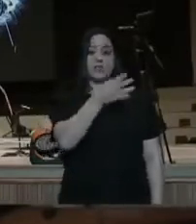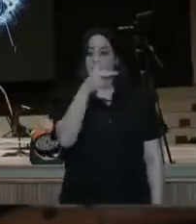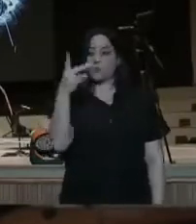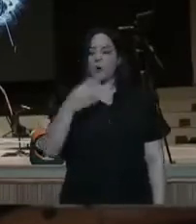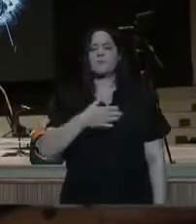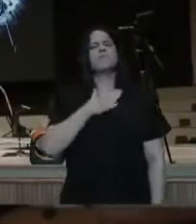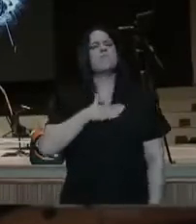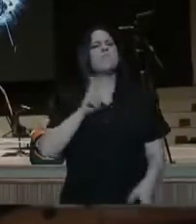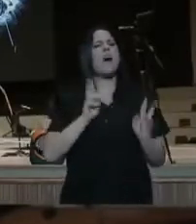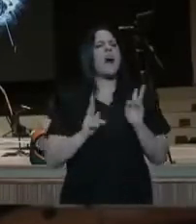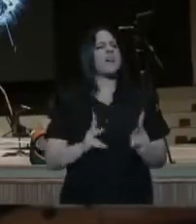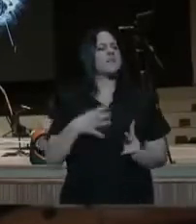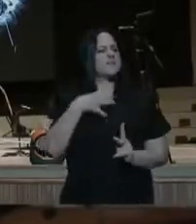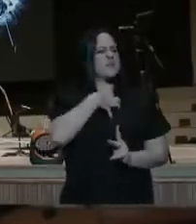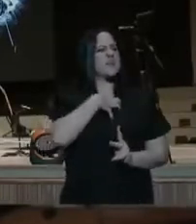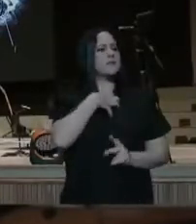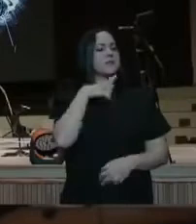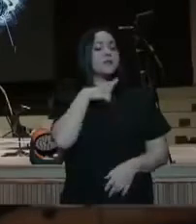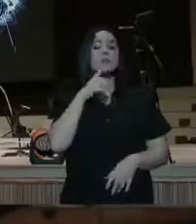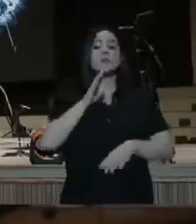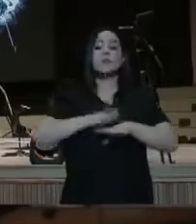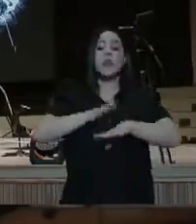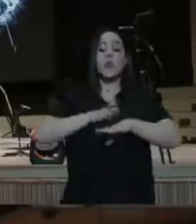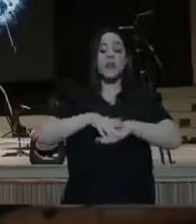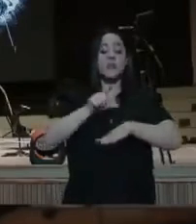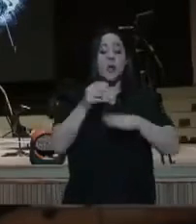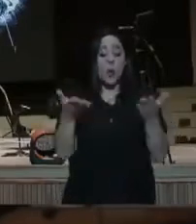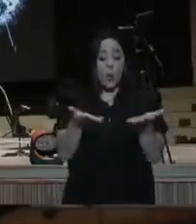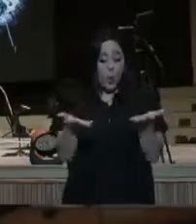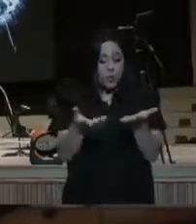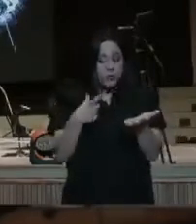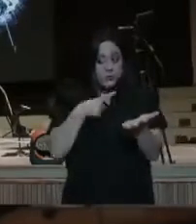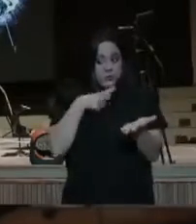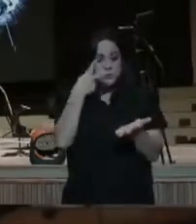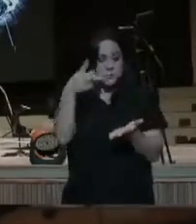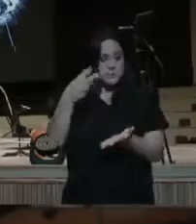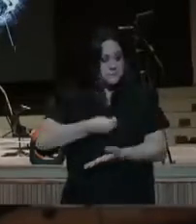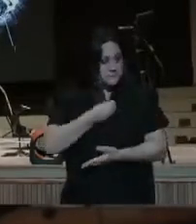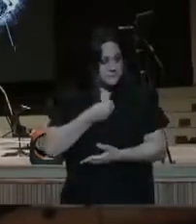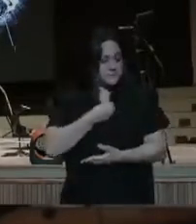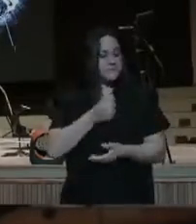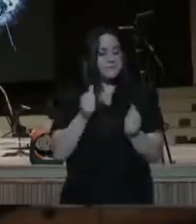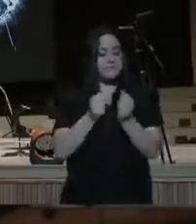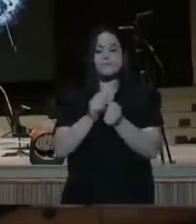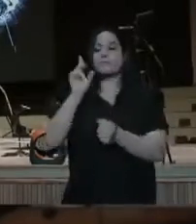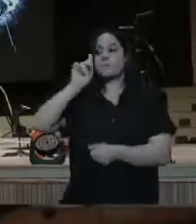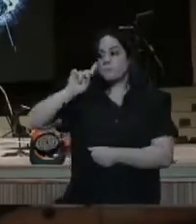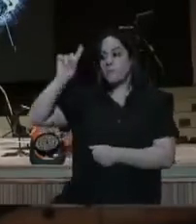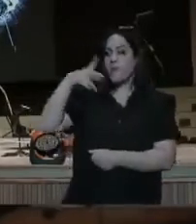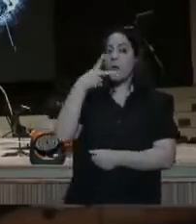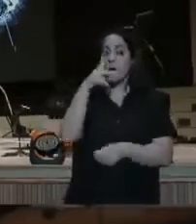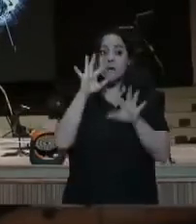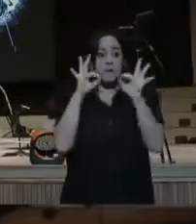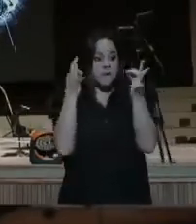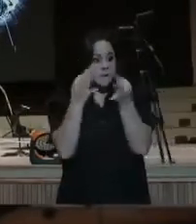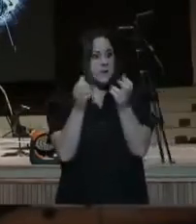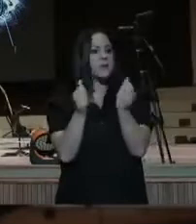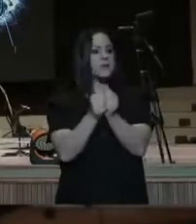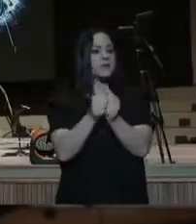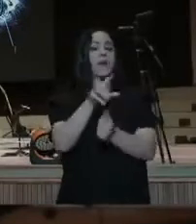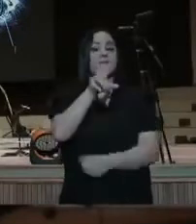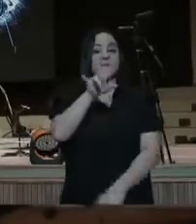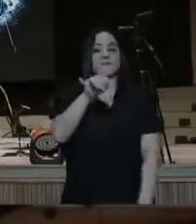aqui dentro e as decisões que você toma hoje na sua vida com deus com a sua família vão